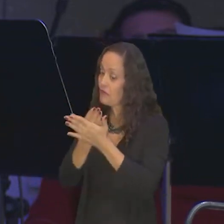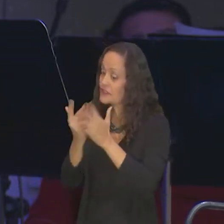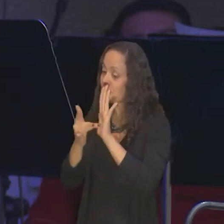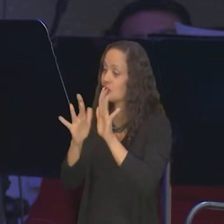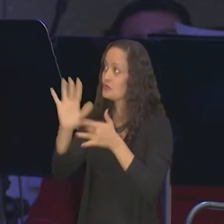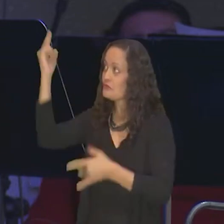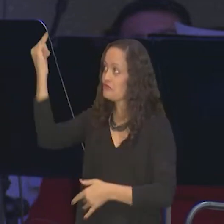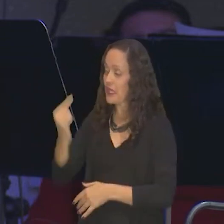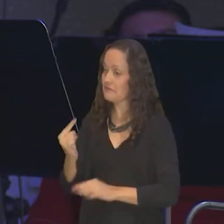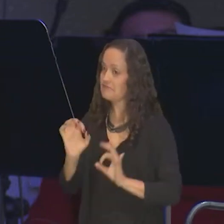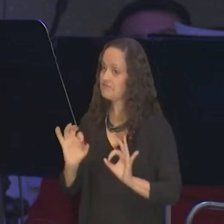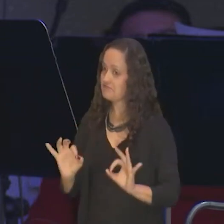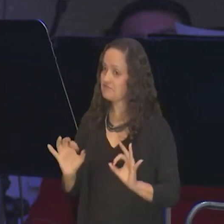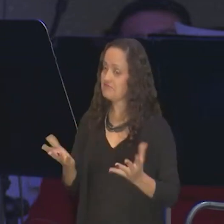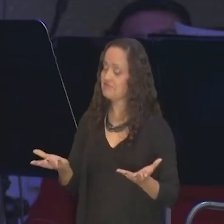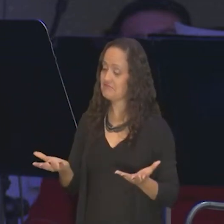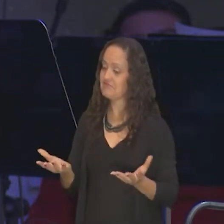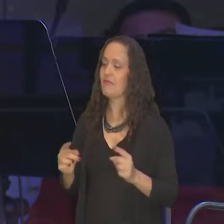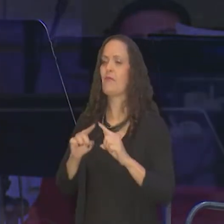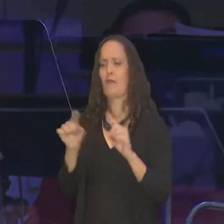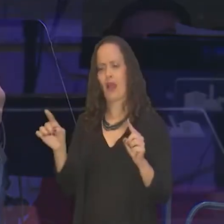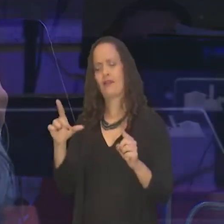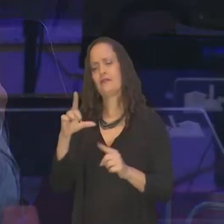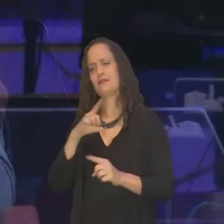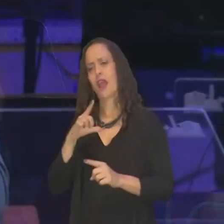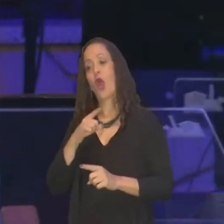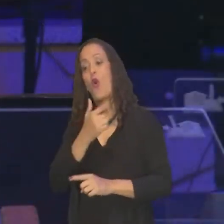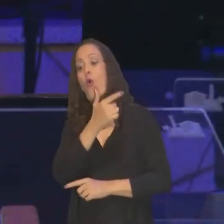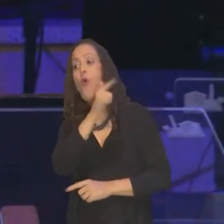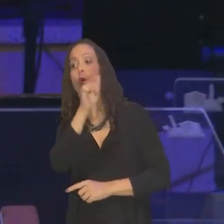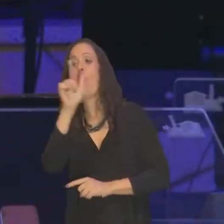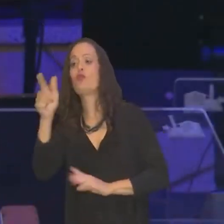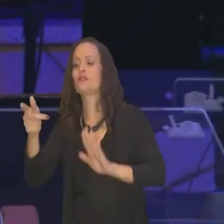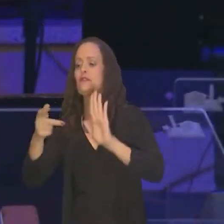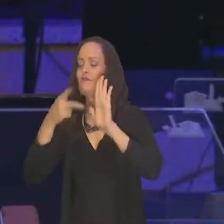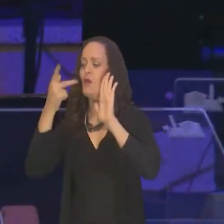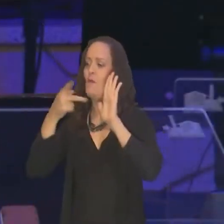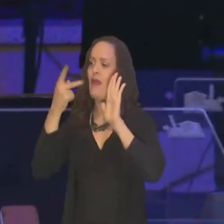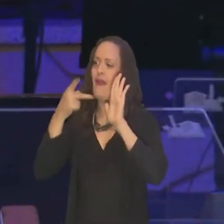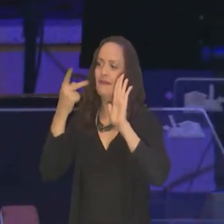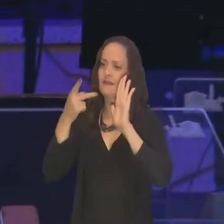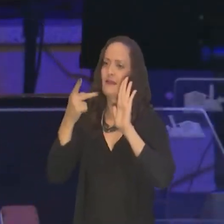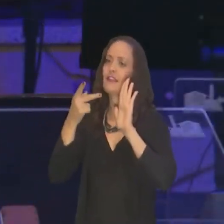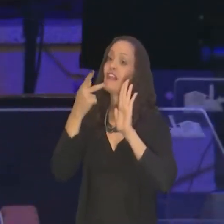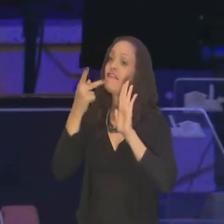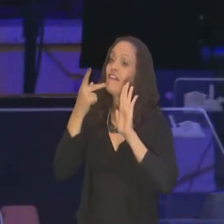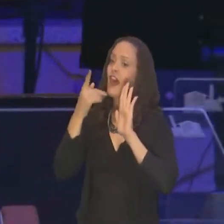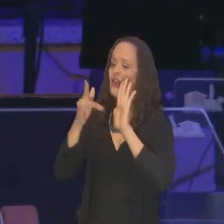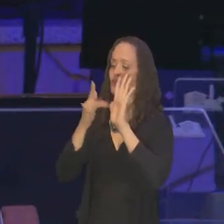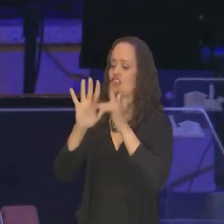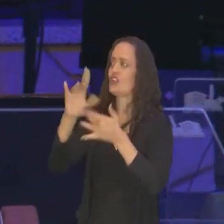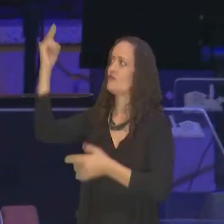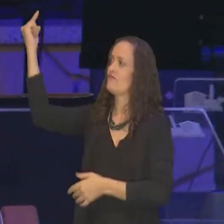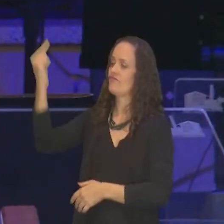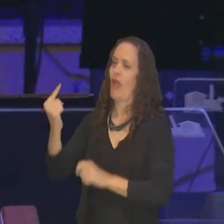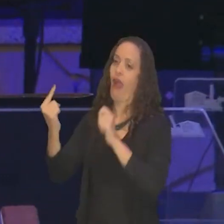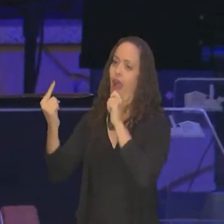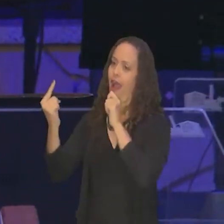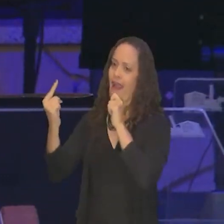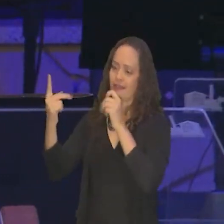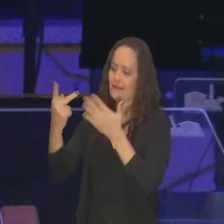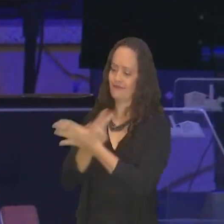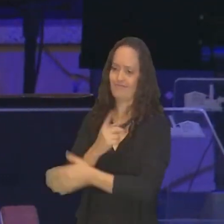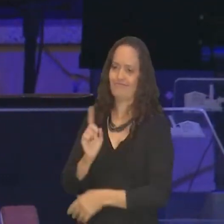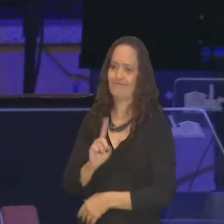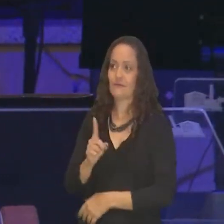ressurreição. Mas existem ainda outras profecias que dão conta da sua volta. estas ainda não aconteceram. Nós